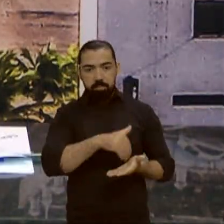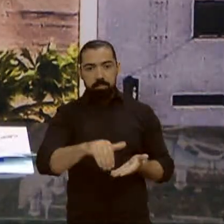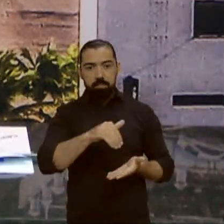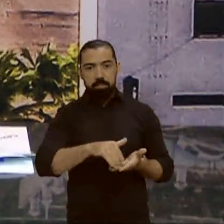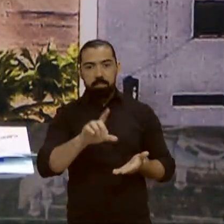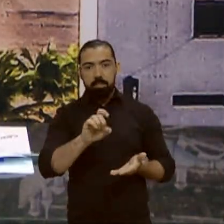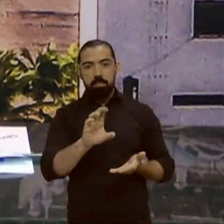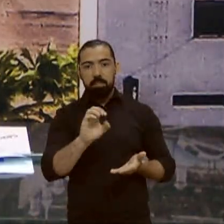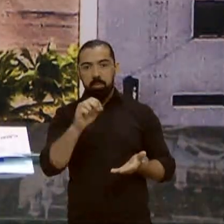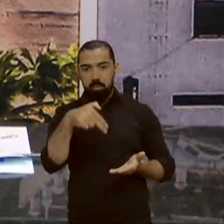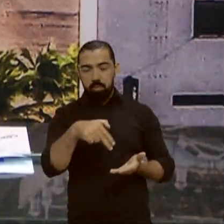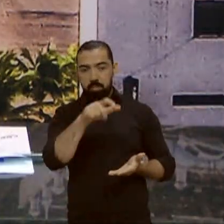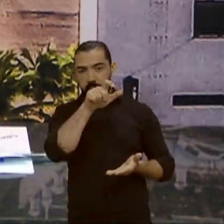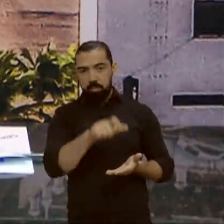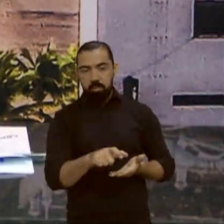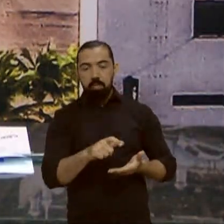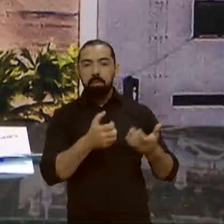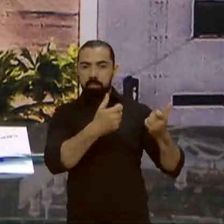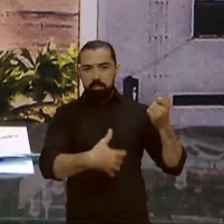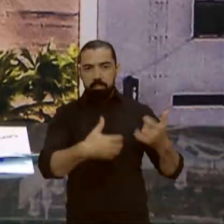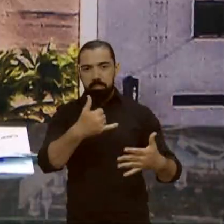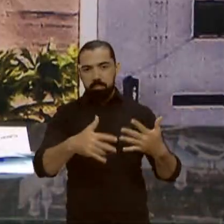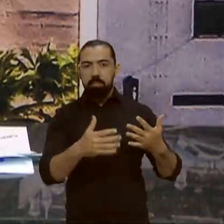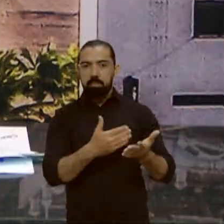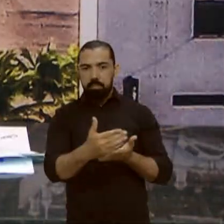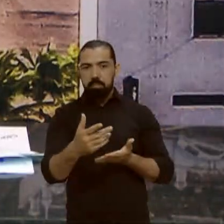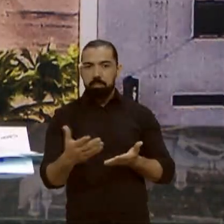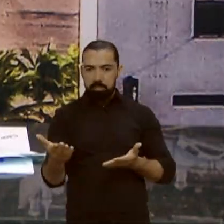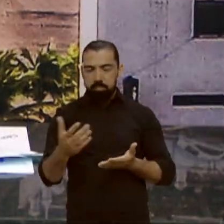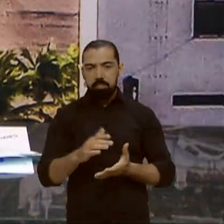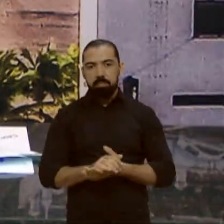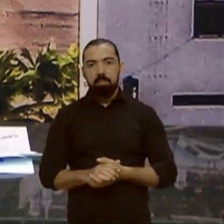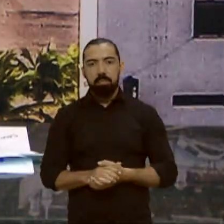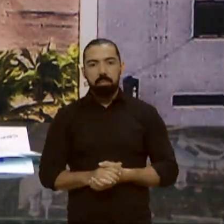DECOM, também trazer as suas considerações iniciais. Por gentileza, doutor.